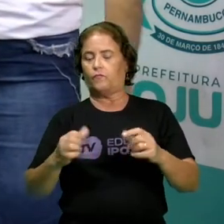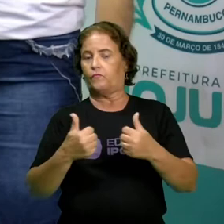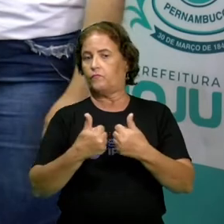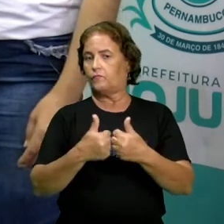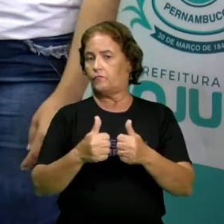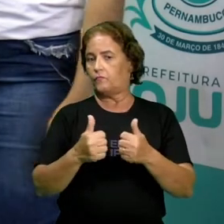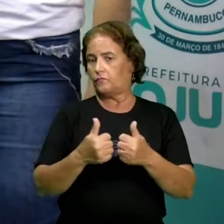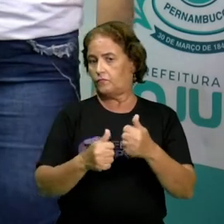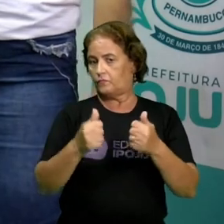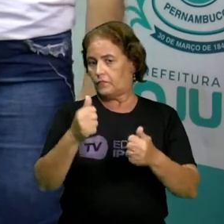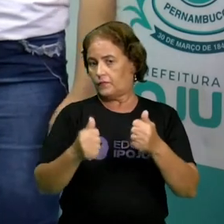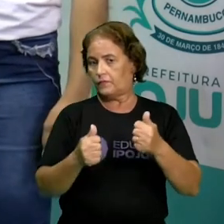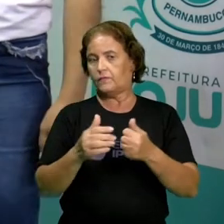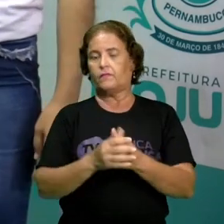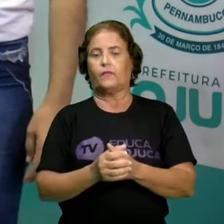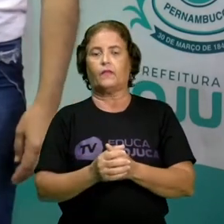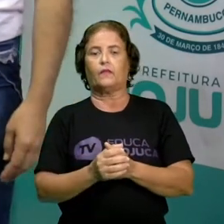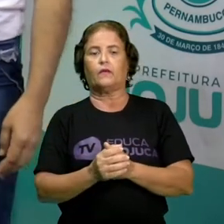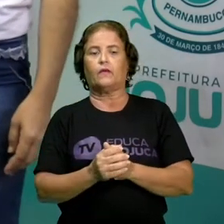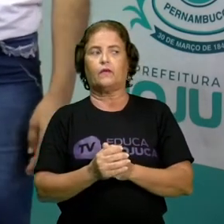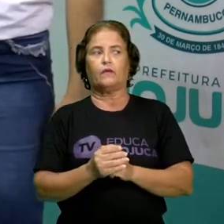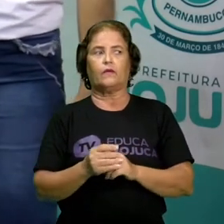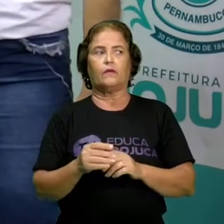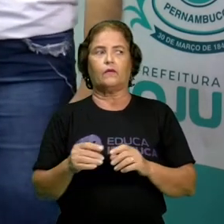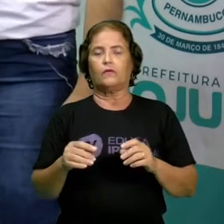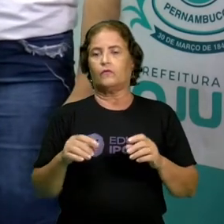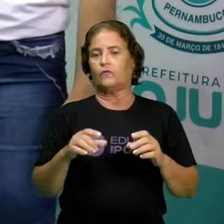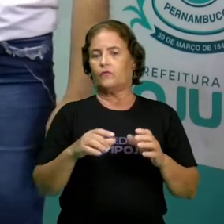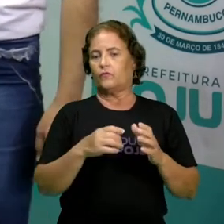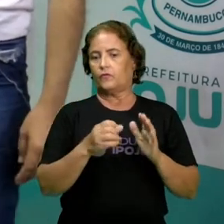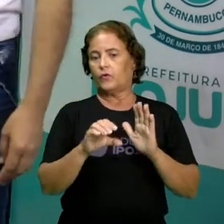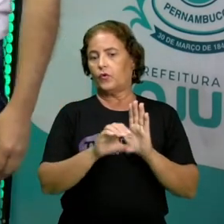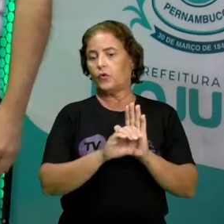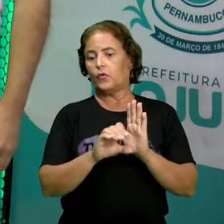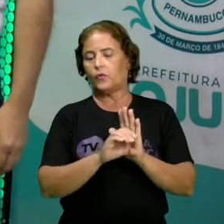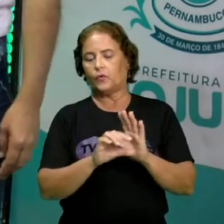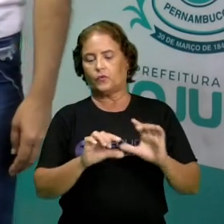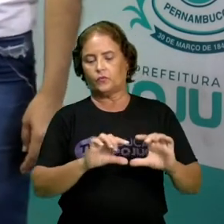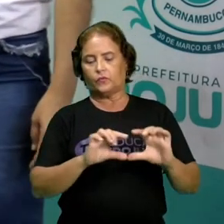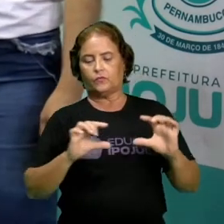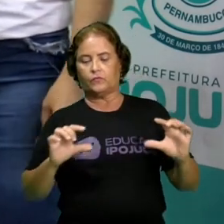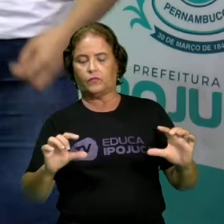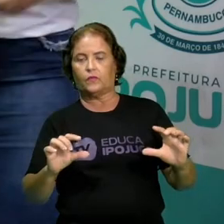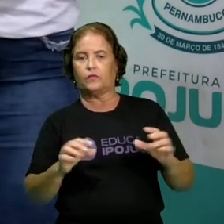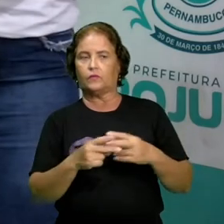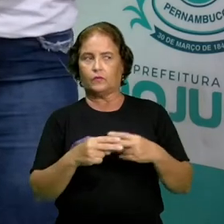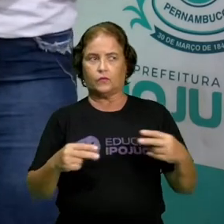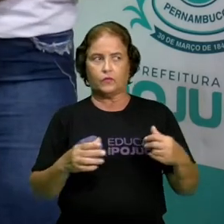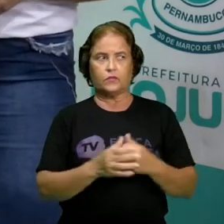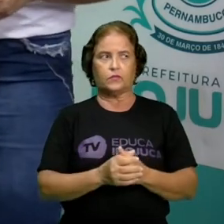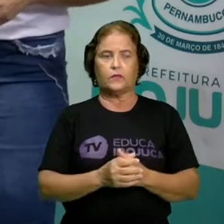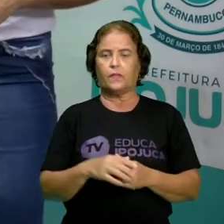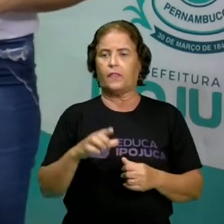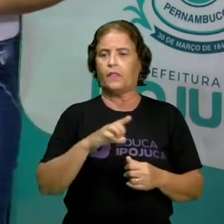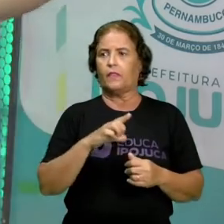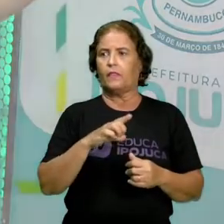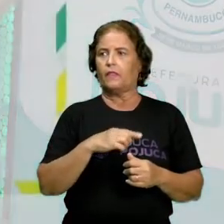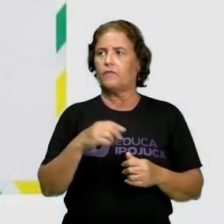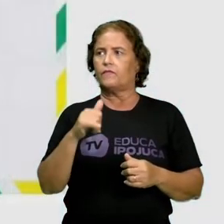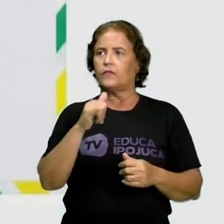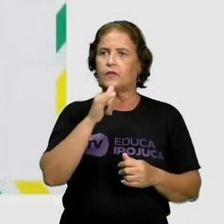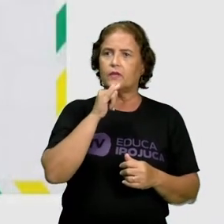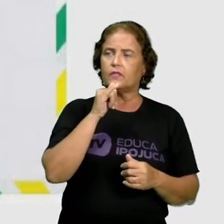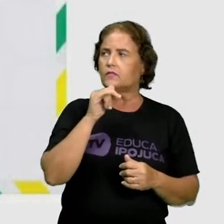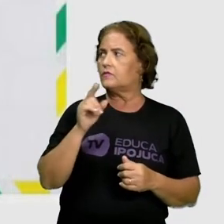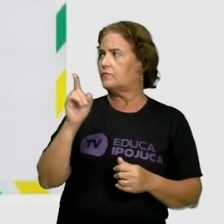produtos. Aqui nós temos alguns exemplos de alguns números como código de identificação. Nós temos